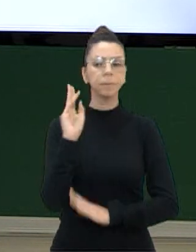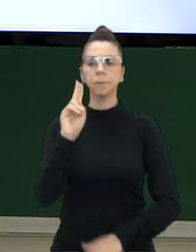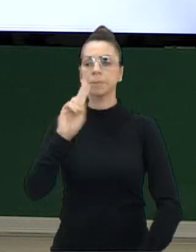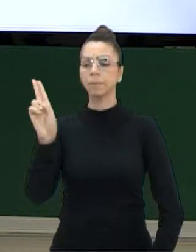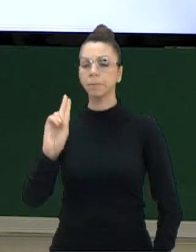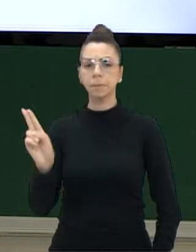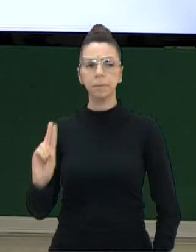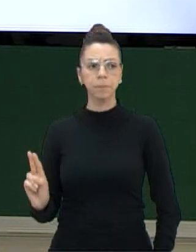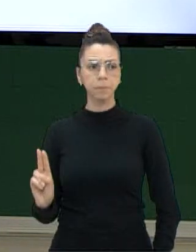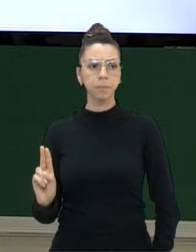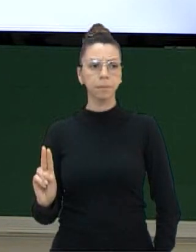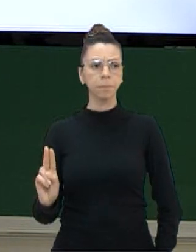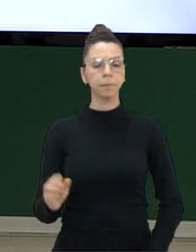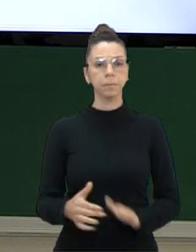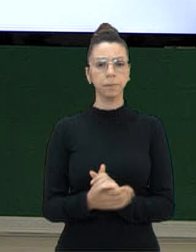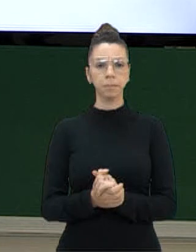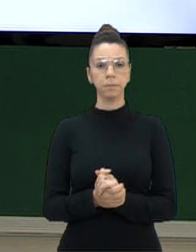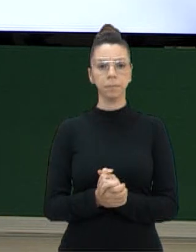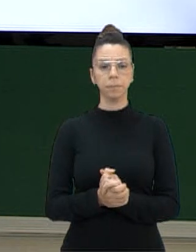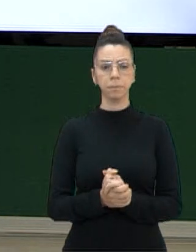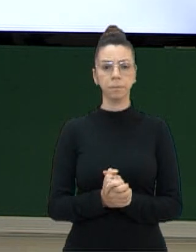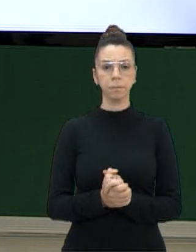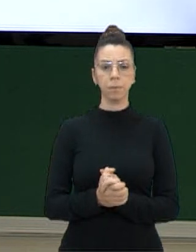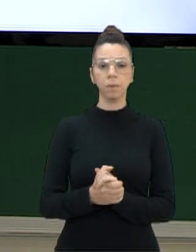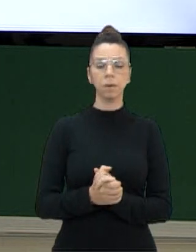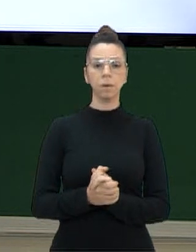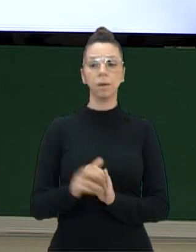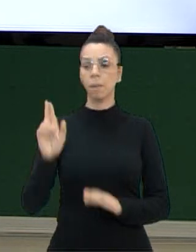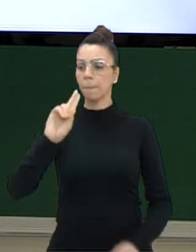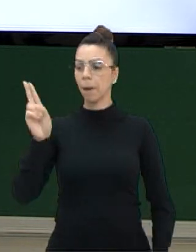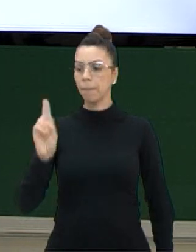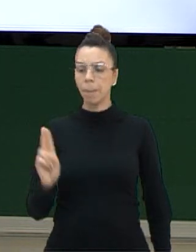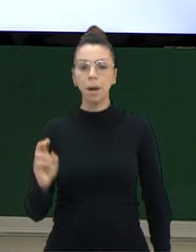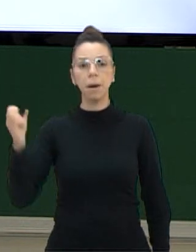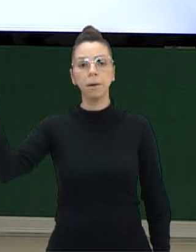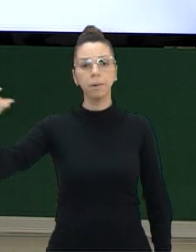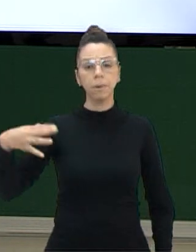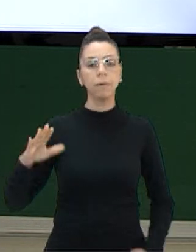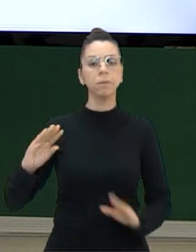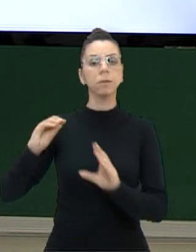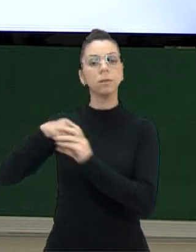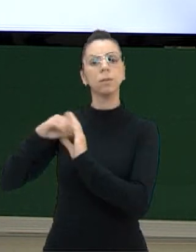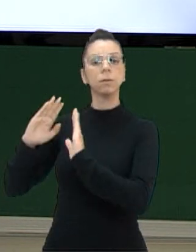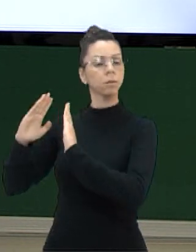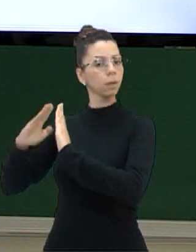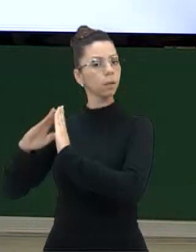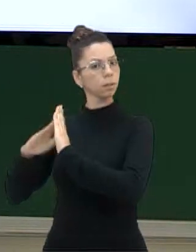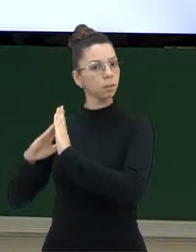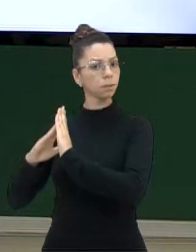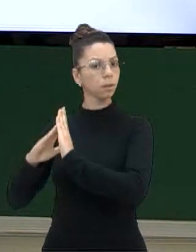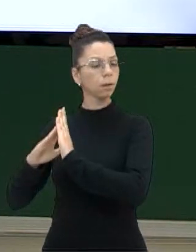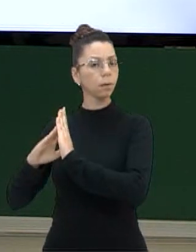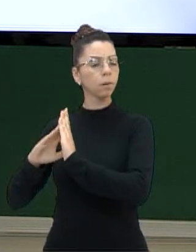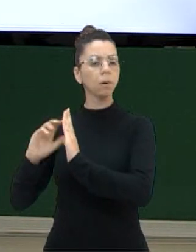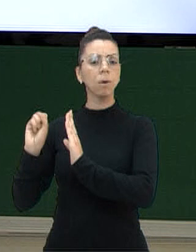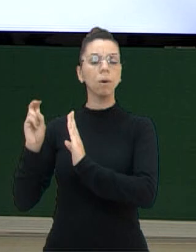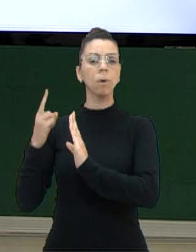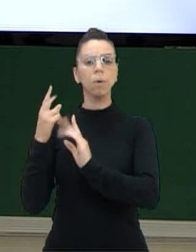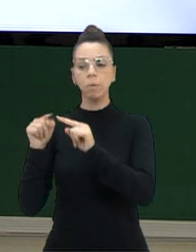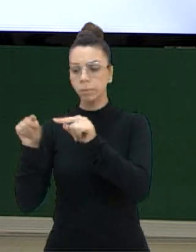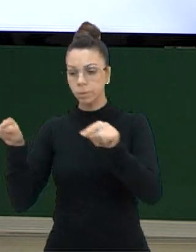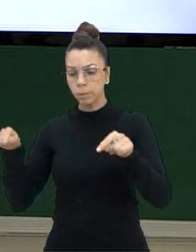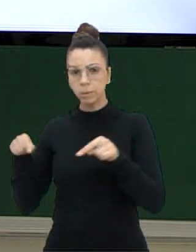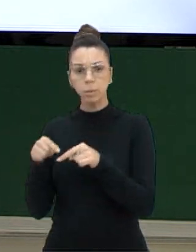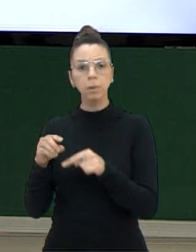nomear estes utensílios, muebles que encontramos em la habitação, ou também chamamos como